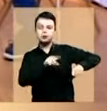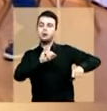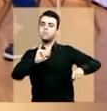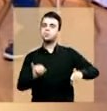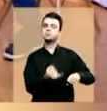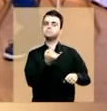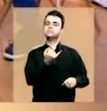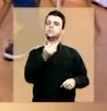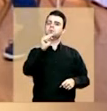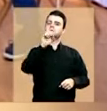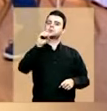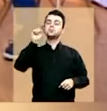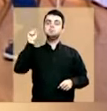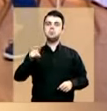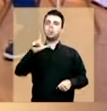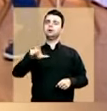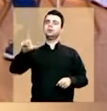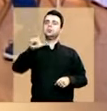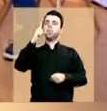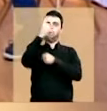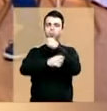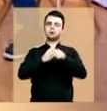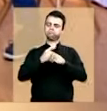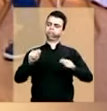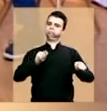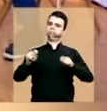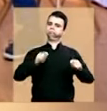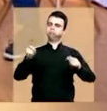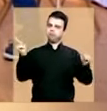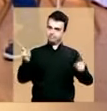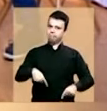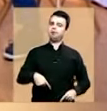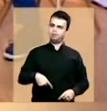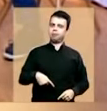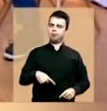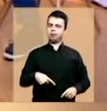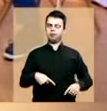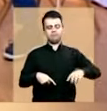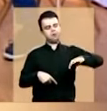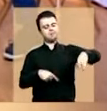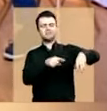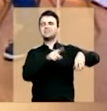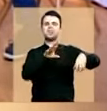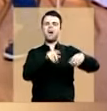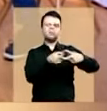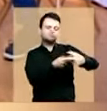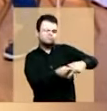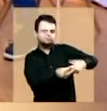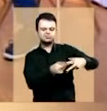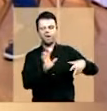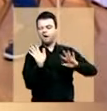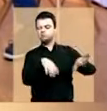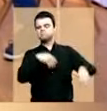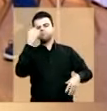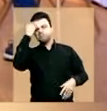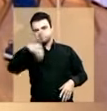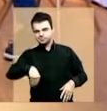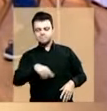16.800 litros de água no ano. Mas aquela gotinha, aquela torneira que eu não quero consertar, por